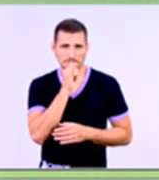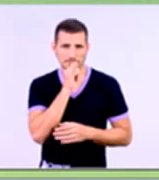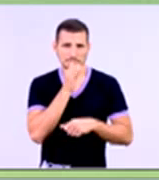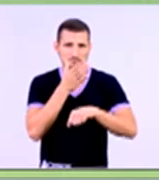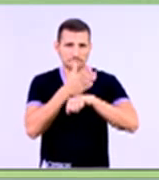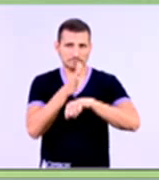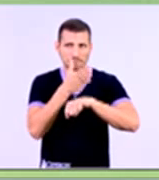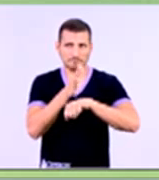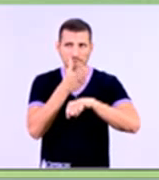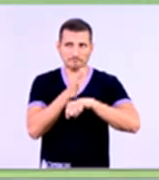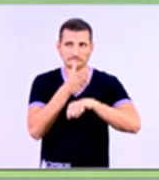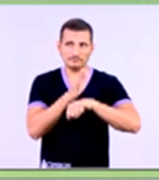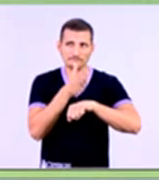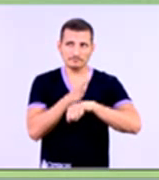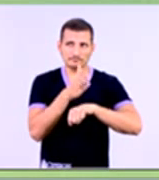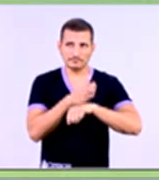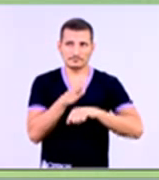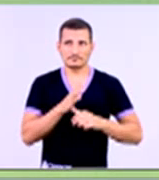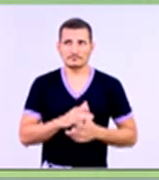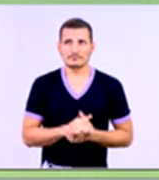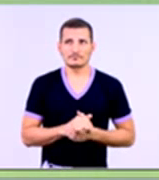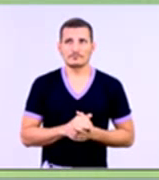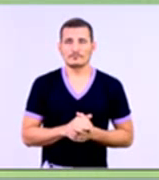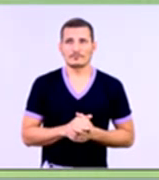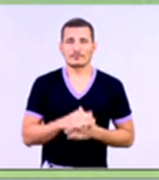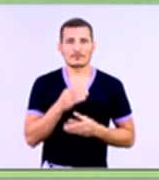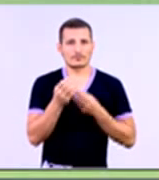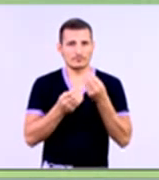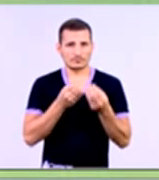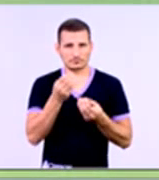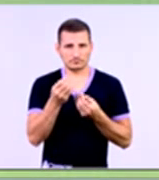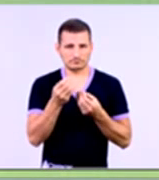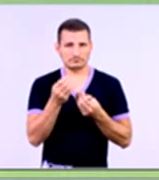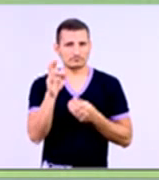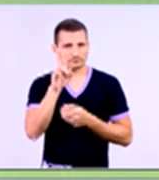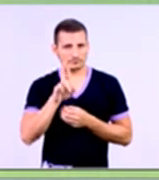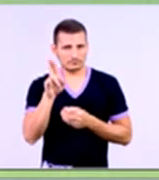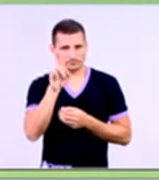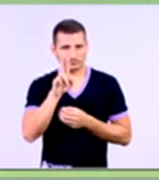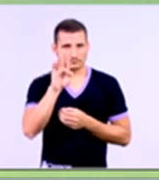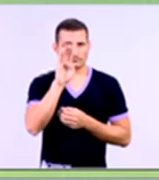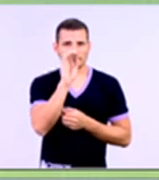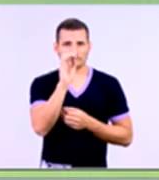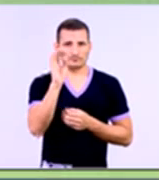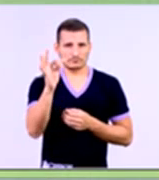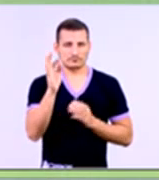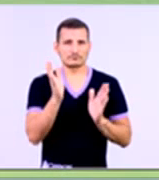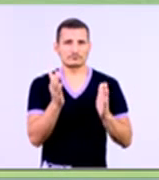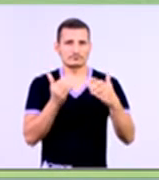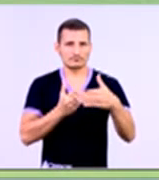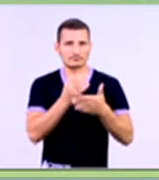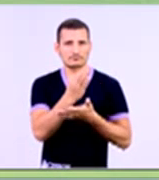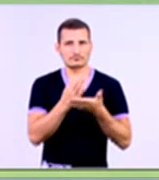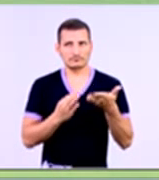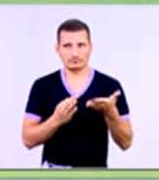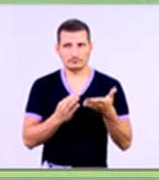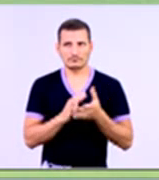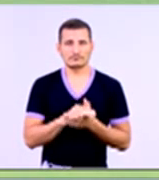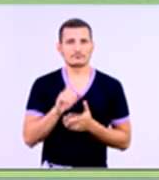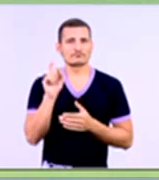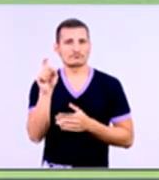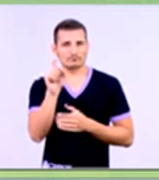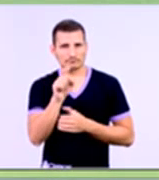práticos sobre como trabalhar com o Bootstrap. Nós vamos ver caixa de texto,